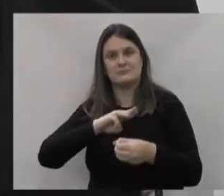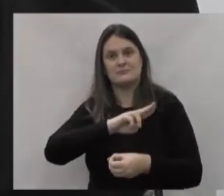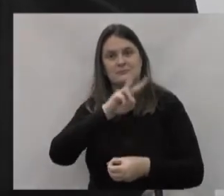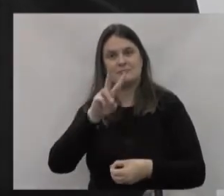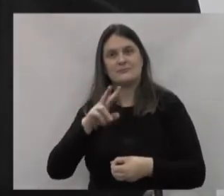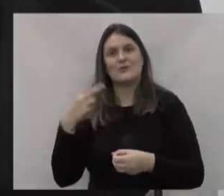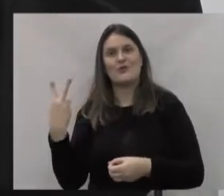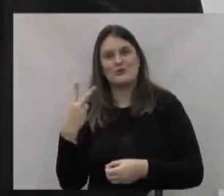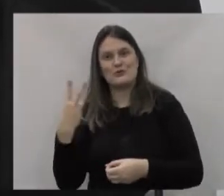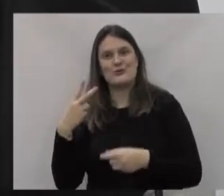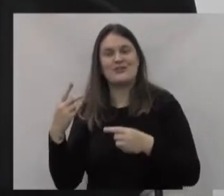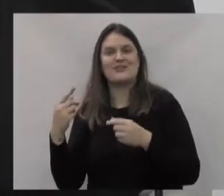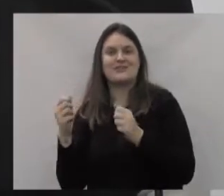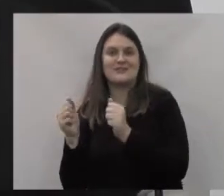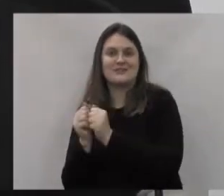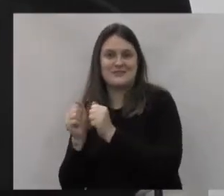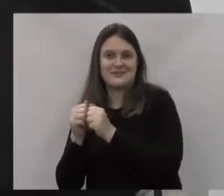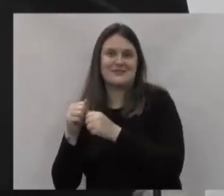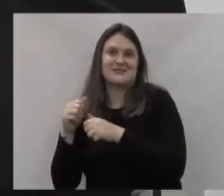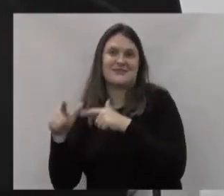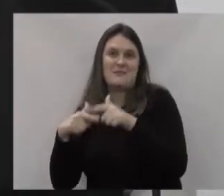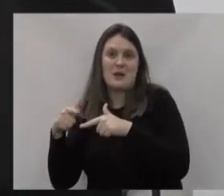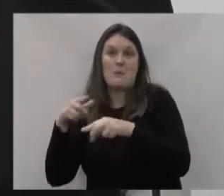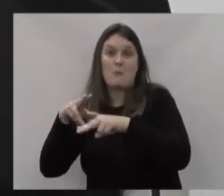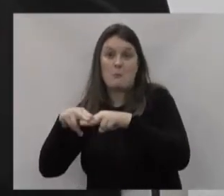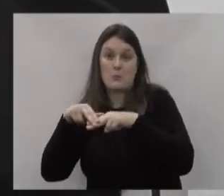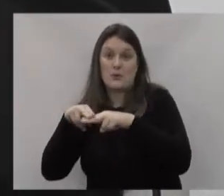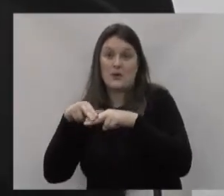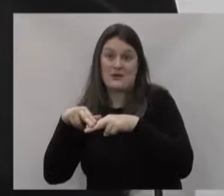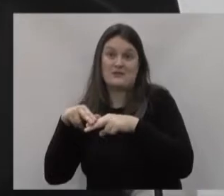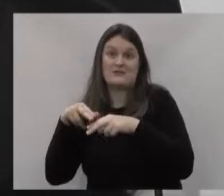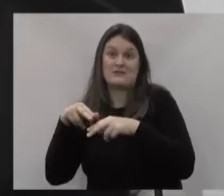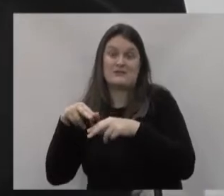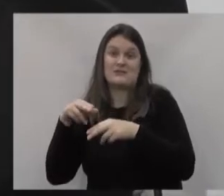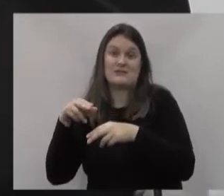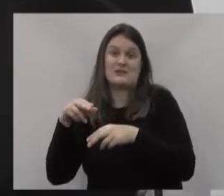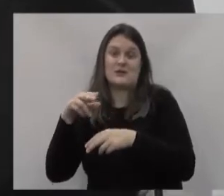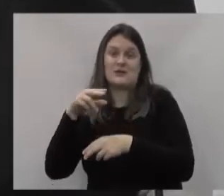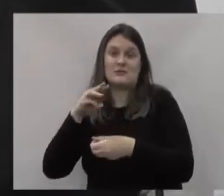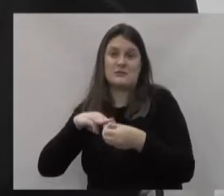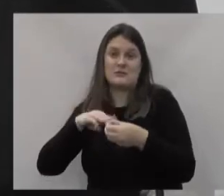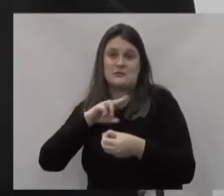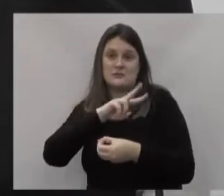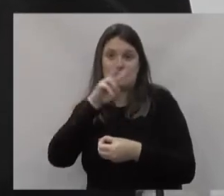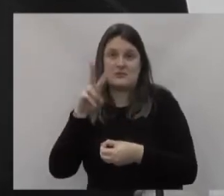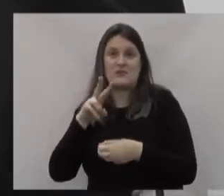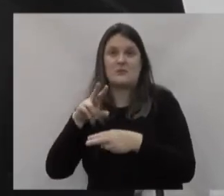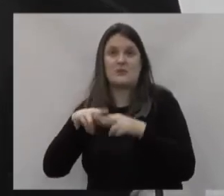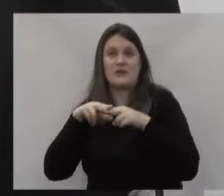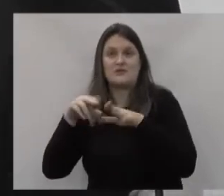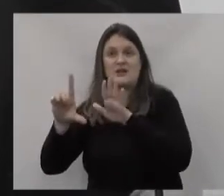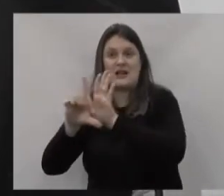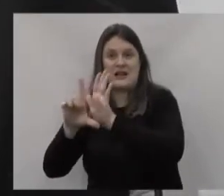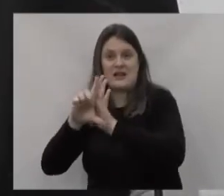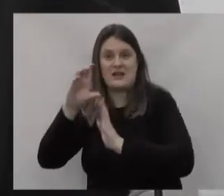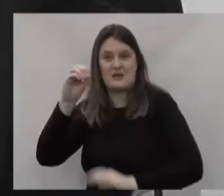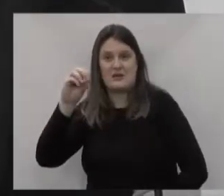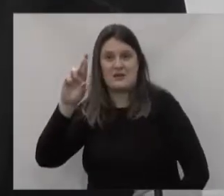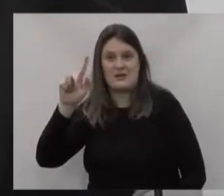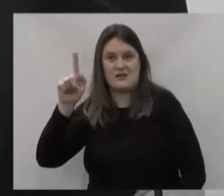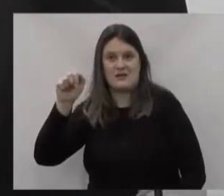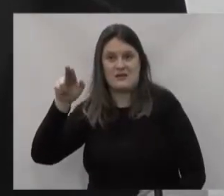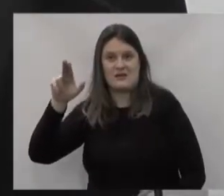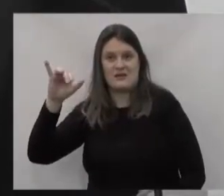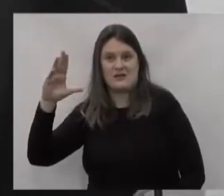Coincidentemente, eu estou lá pelo processo seletivo do município de União da Vitória, porque eu estou pela lei orgânica que o